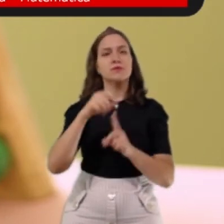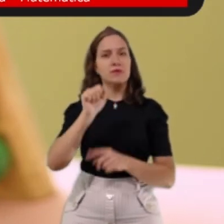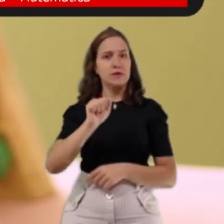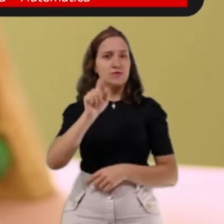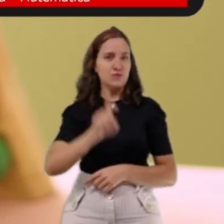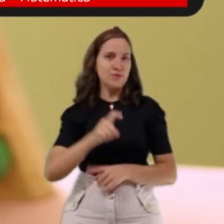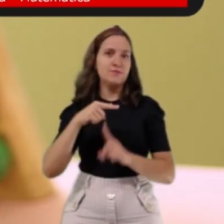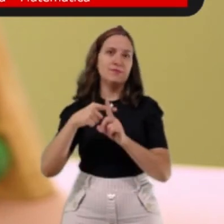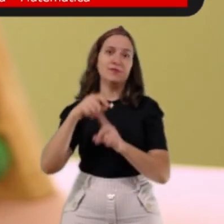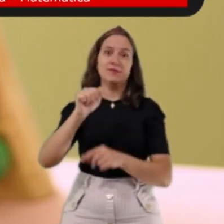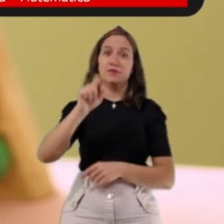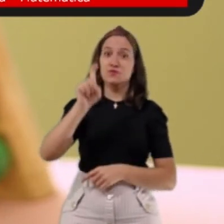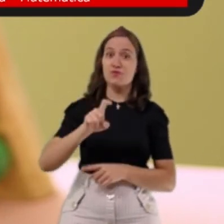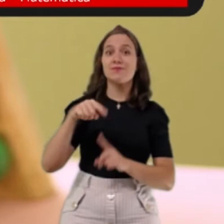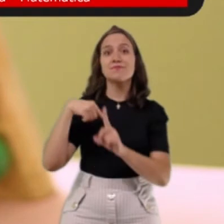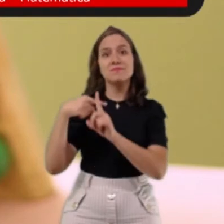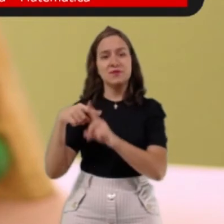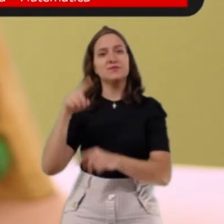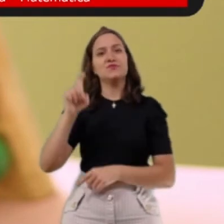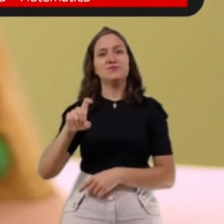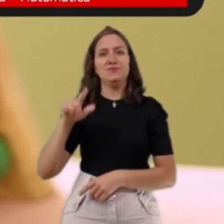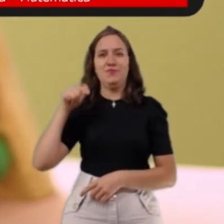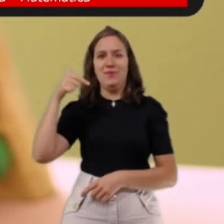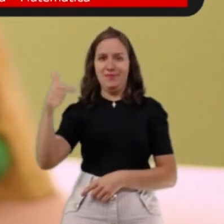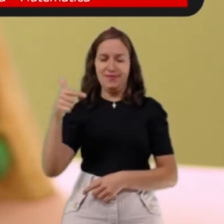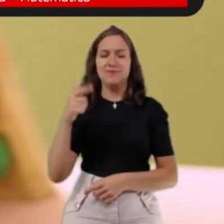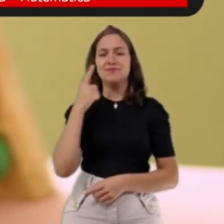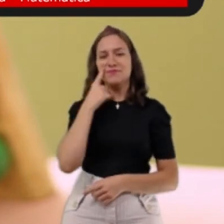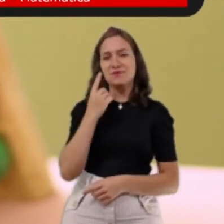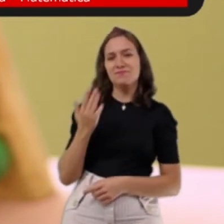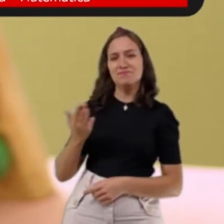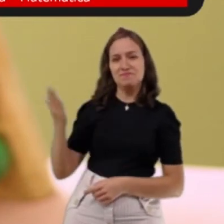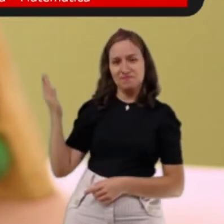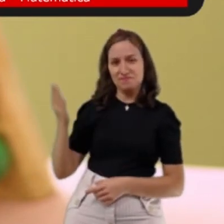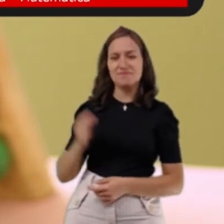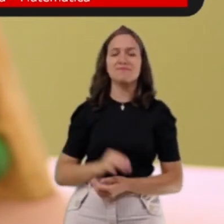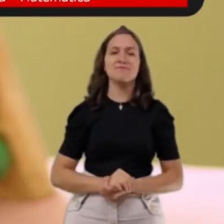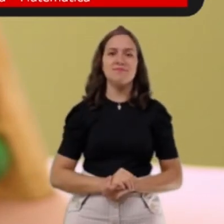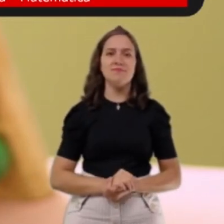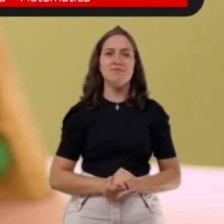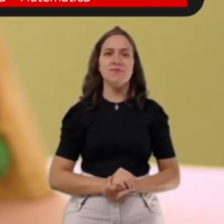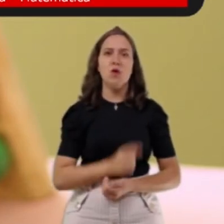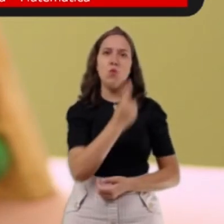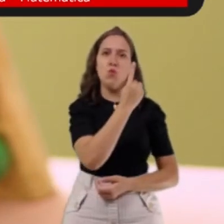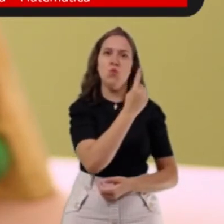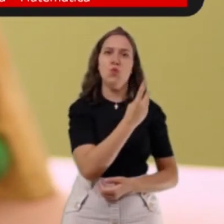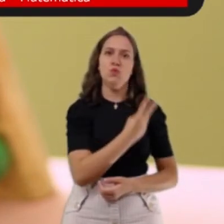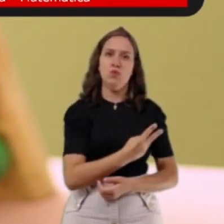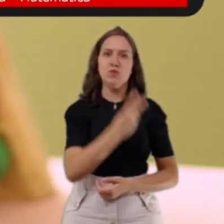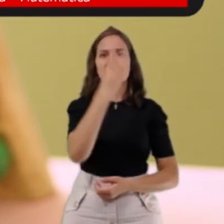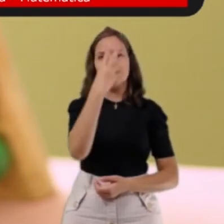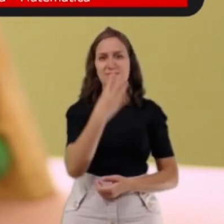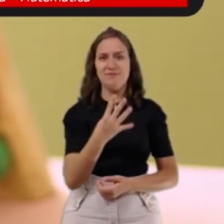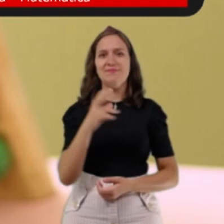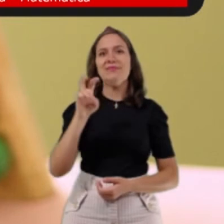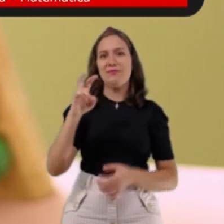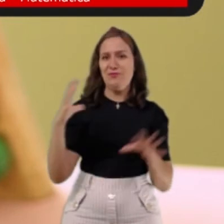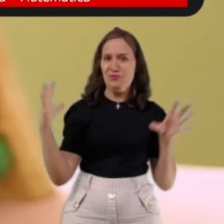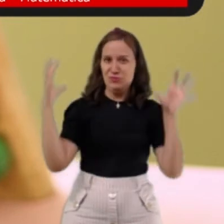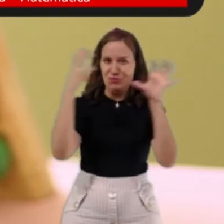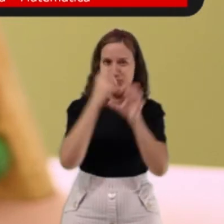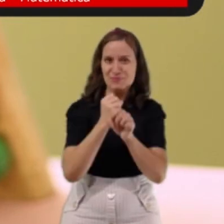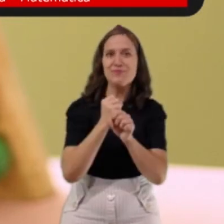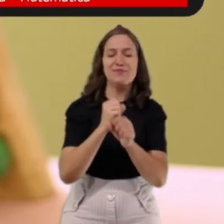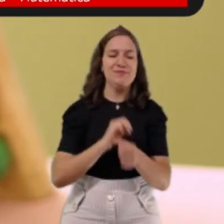x + x ao quadrado nesta ordem aí eu tenho da figura 1 até a figura assim observa em